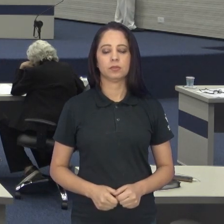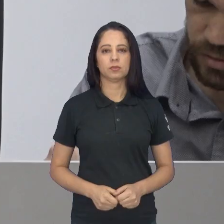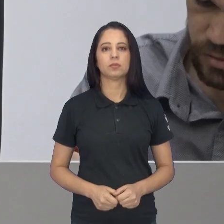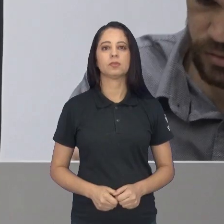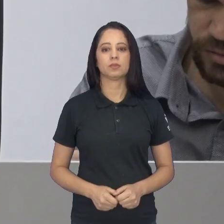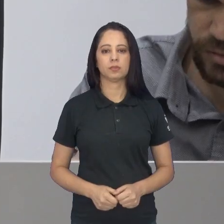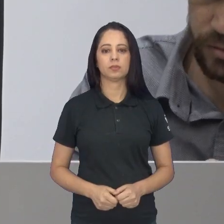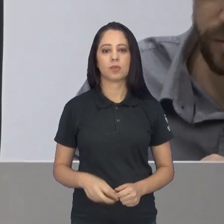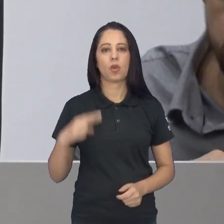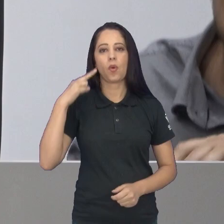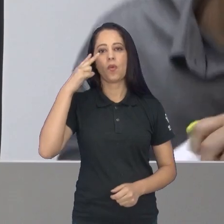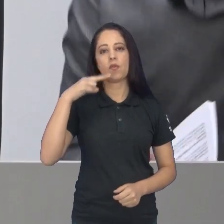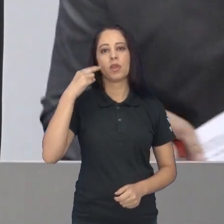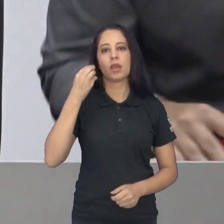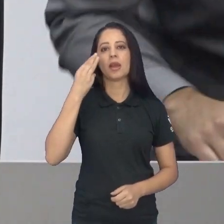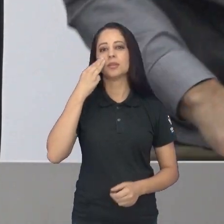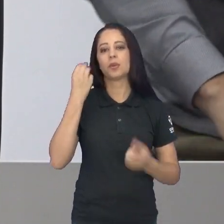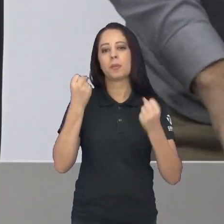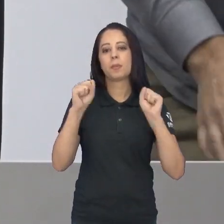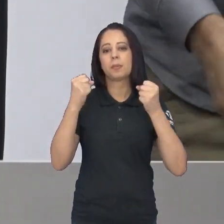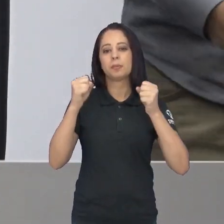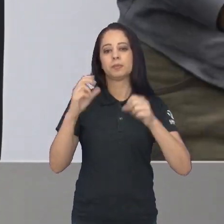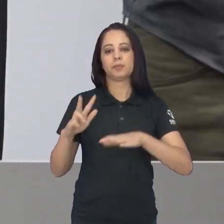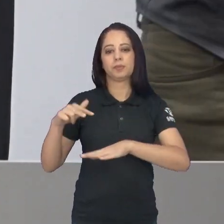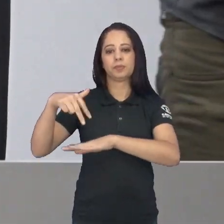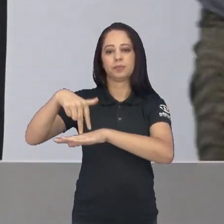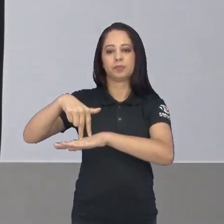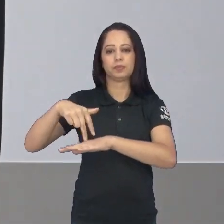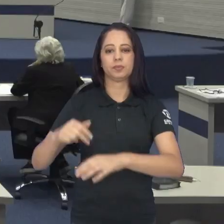Com a palavra o vereador Marcão da Academia.